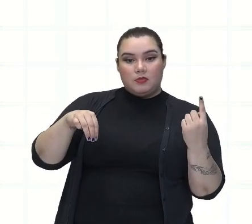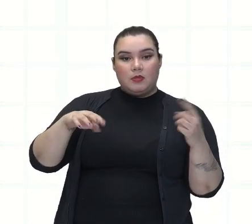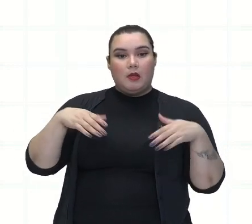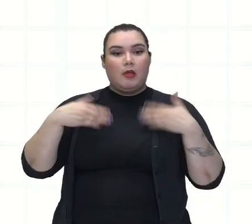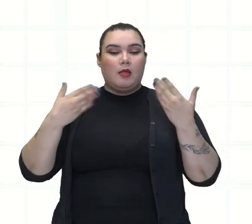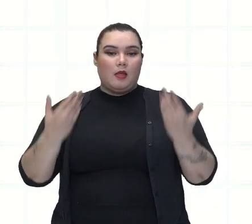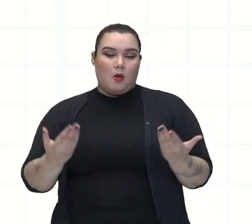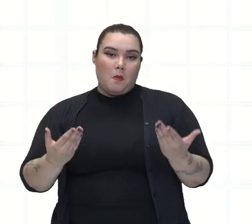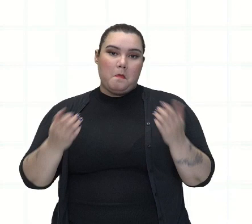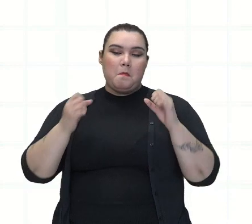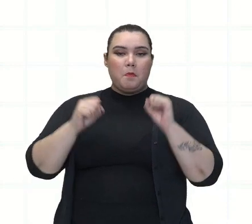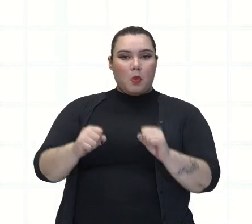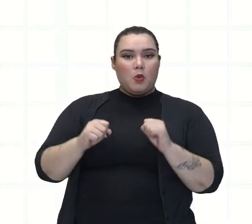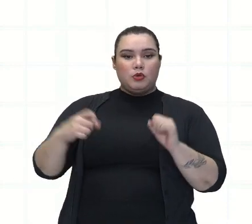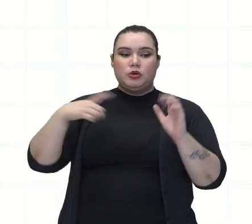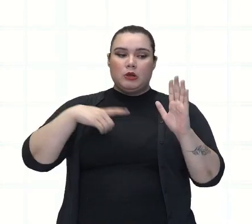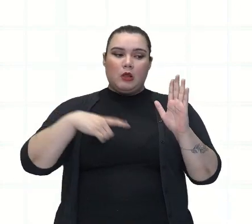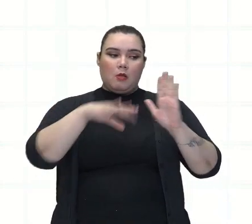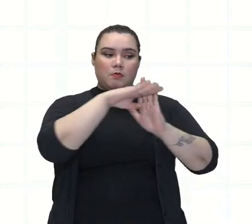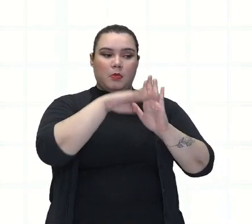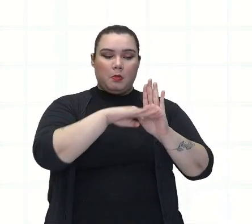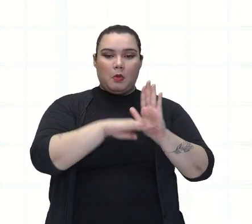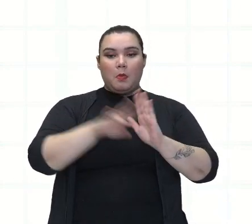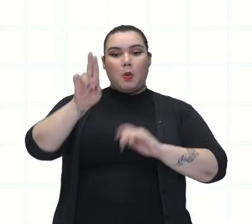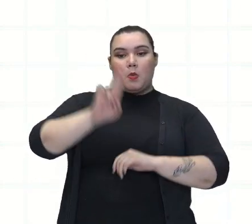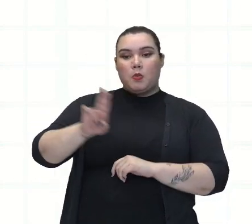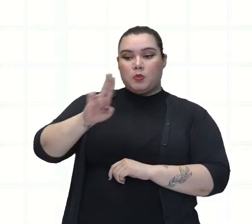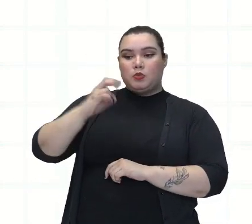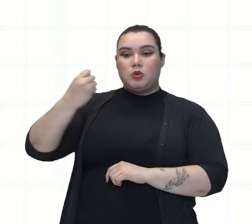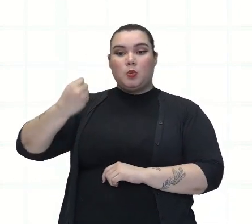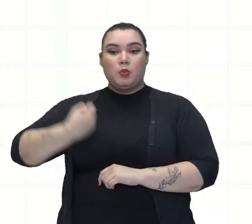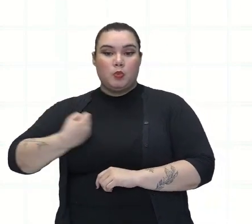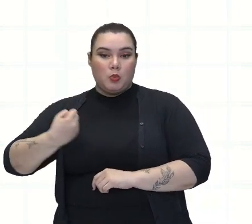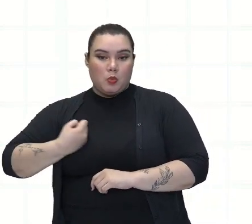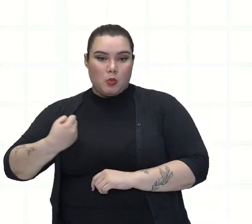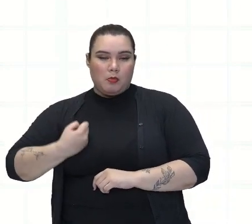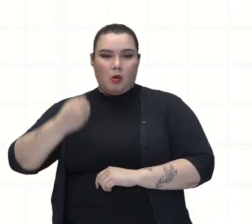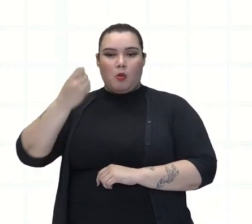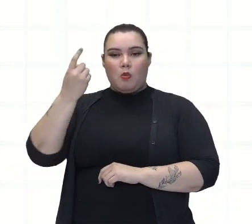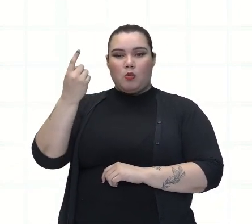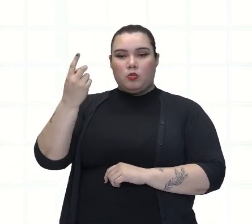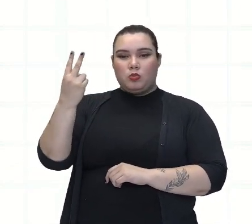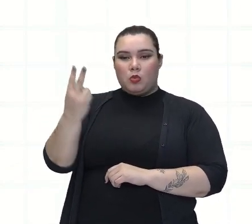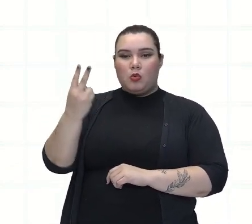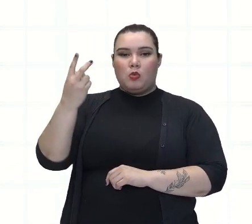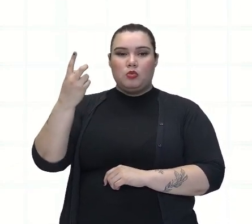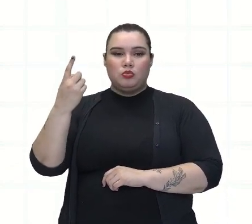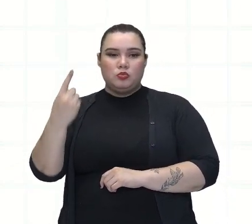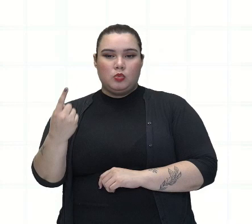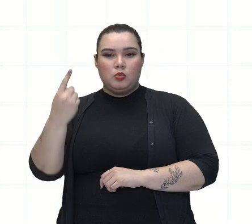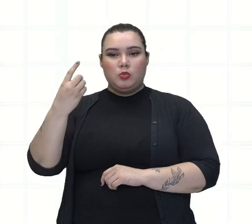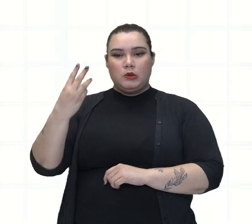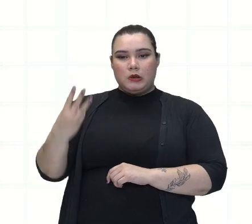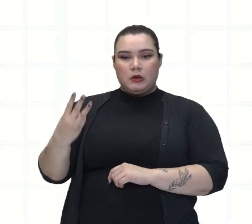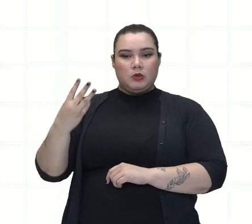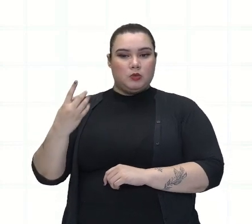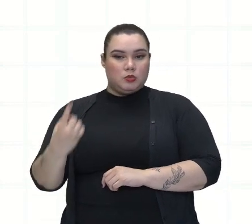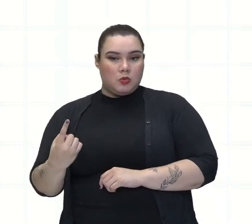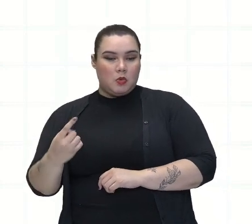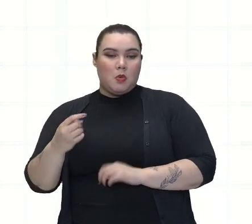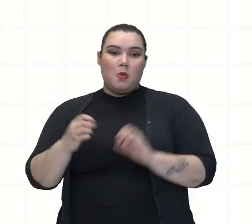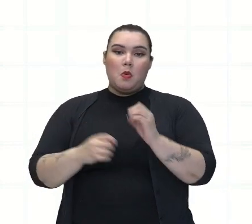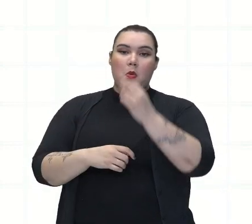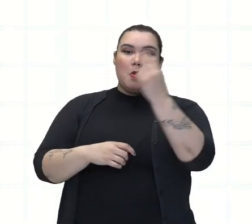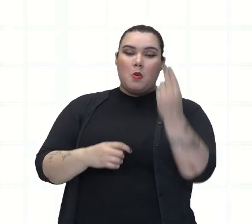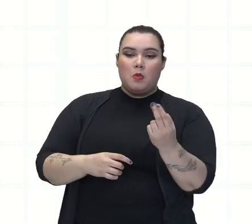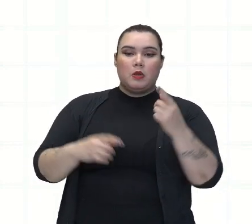colocando em forma de numeral, né, materializando realmente o numeral, como nós estamos vendo aqui, como também